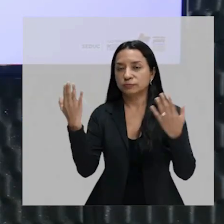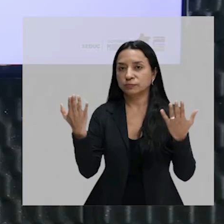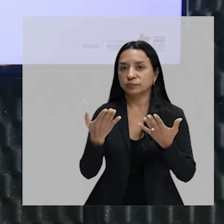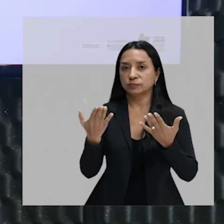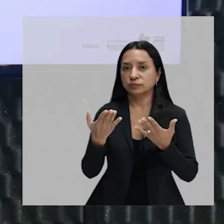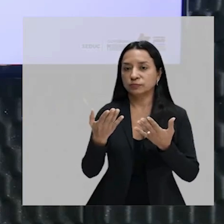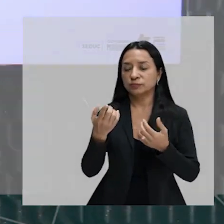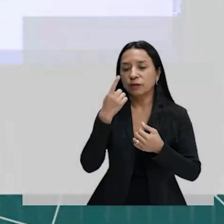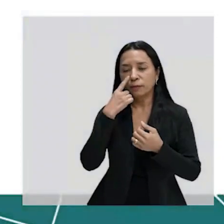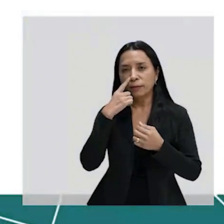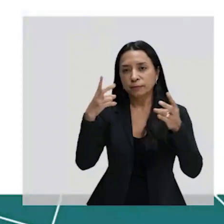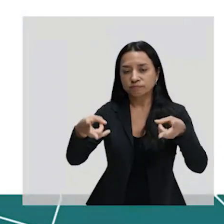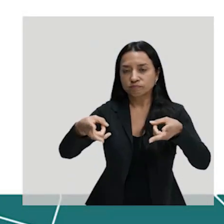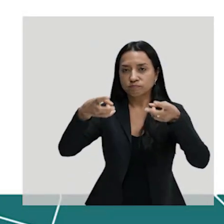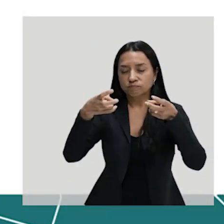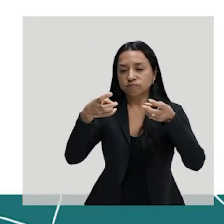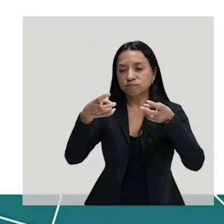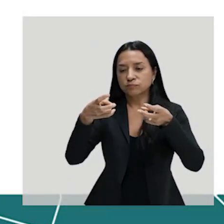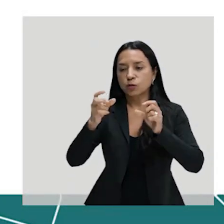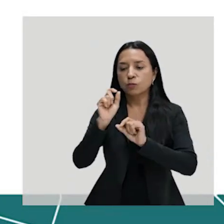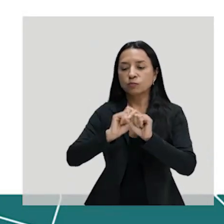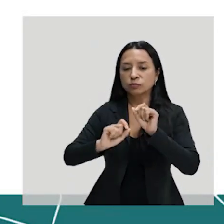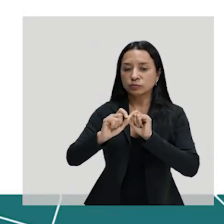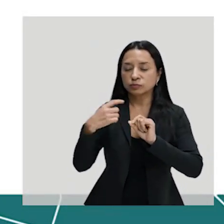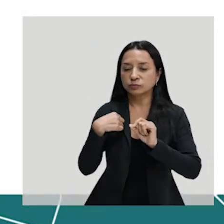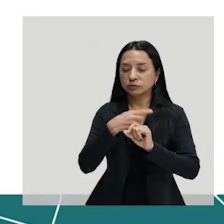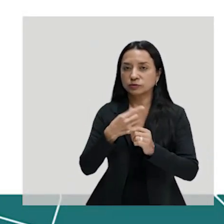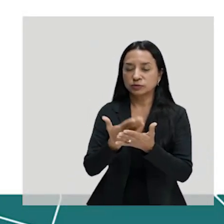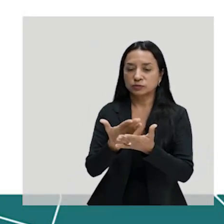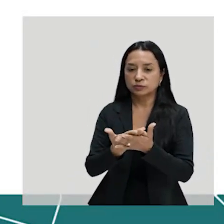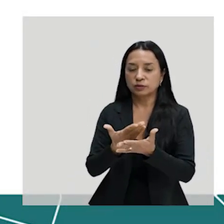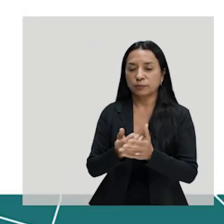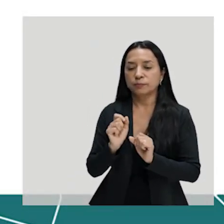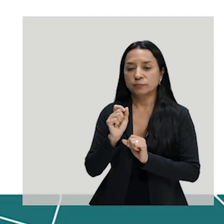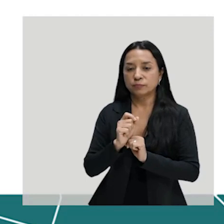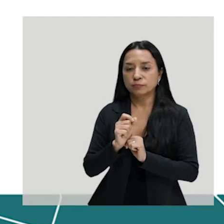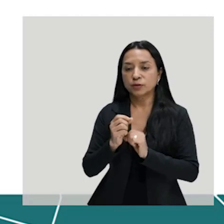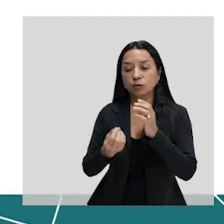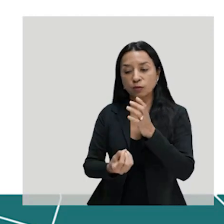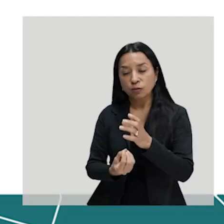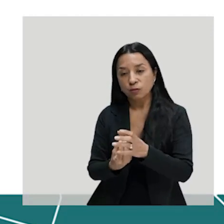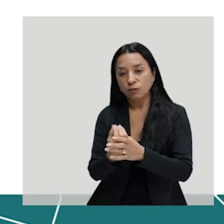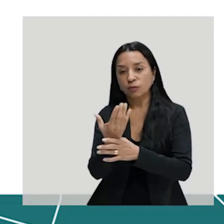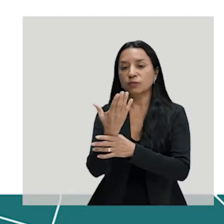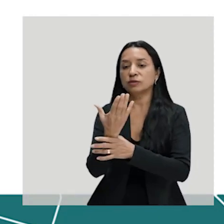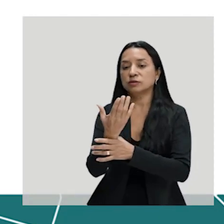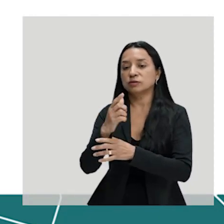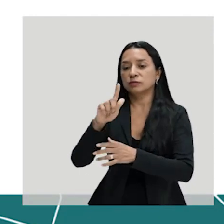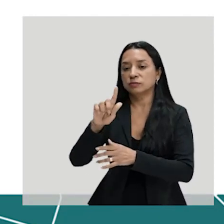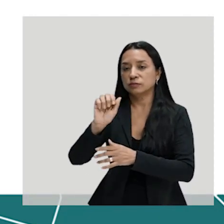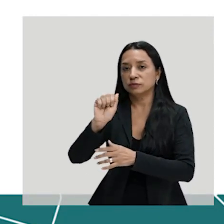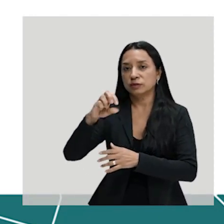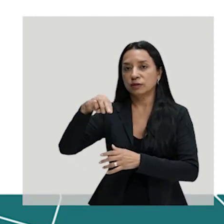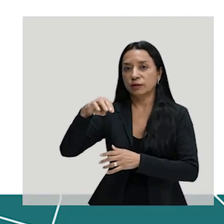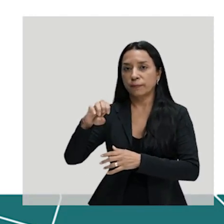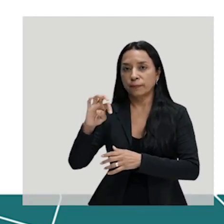quero que vocês prestem bastante atenção porque nós vamos estudar sobre a origem dos gametas tá